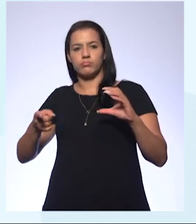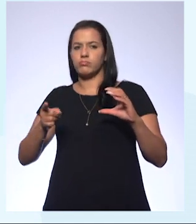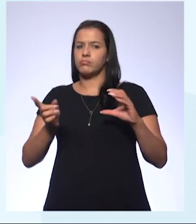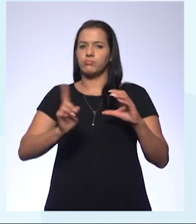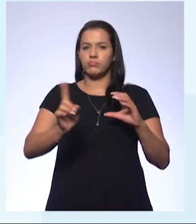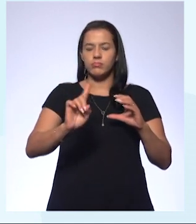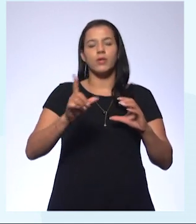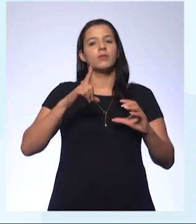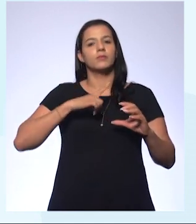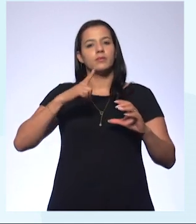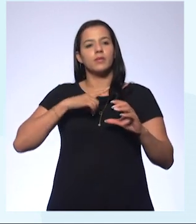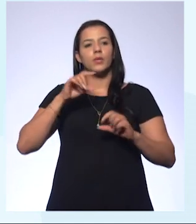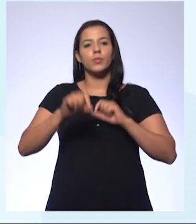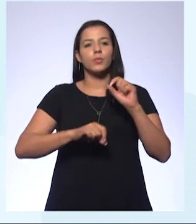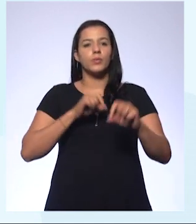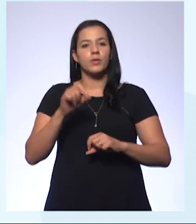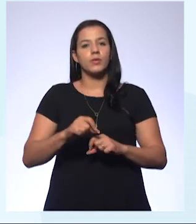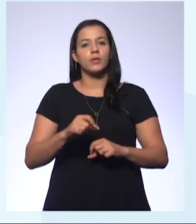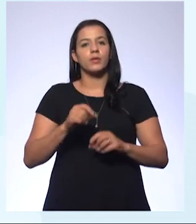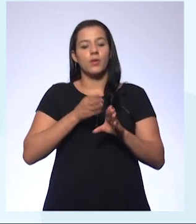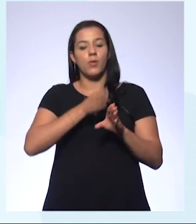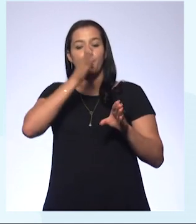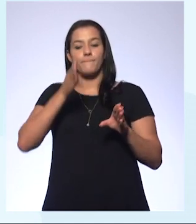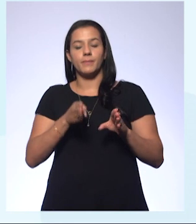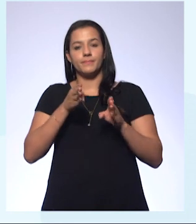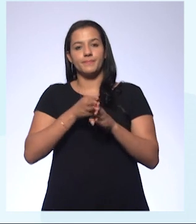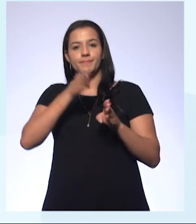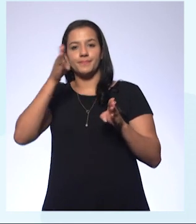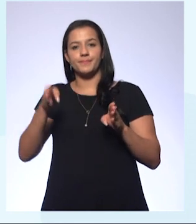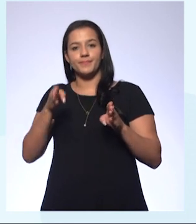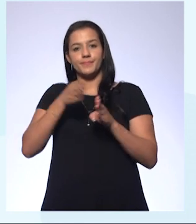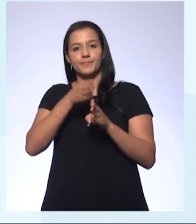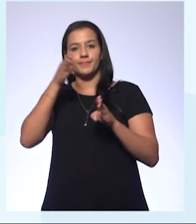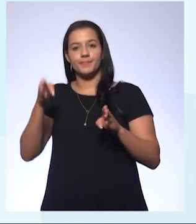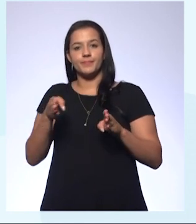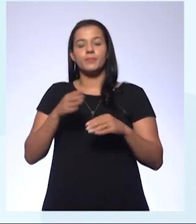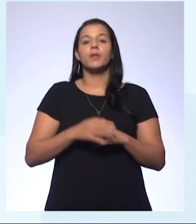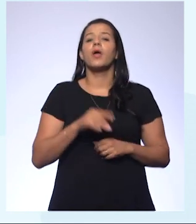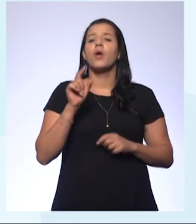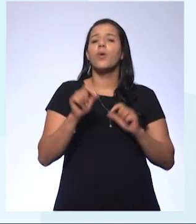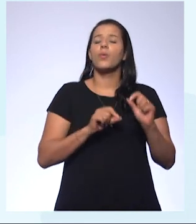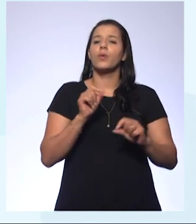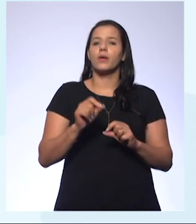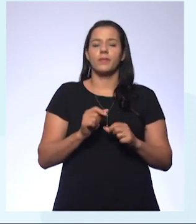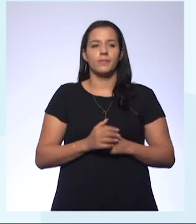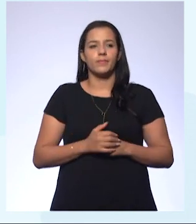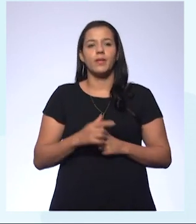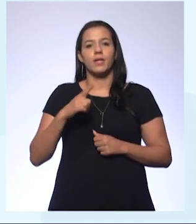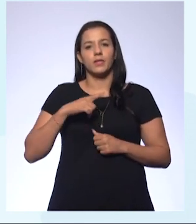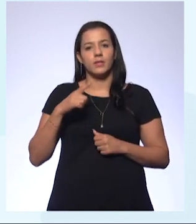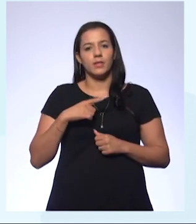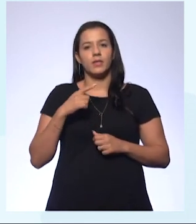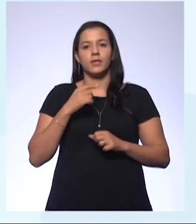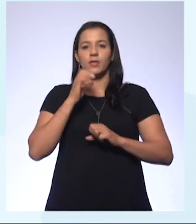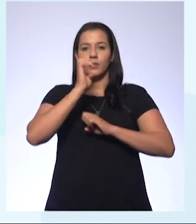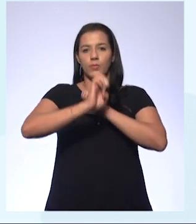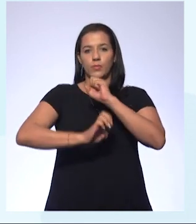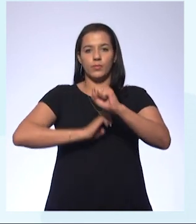Aqui nós vamos falar sobre o salto quântico. Eu falei para vocês que os elétrons eles têm um lugar certo e fixo para ficar. Então, ele não